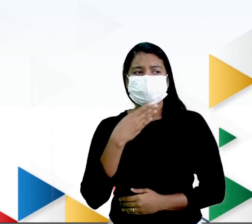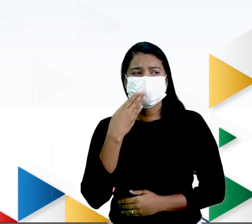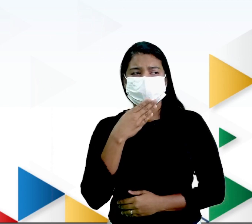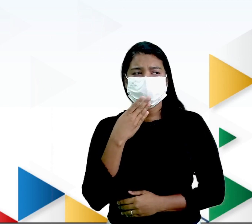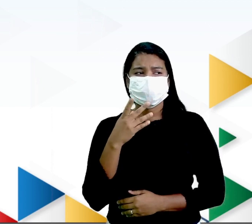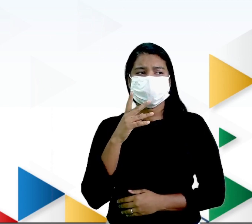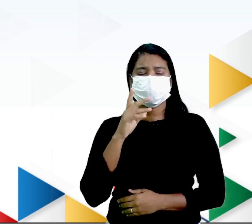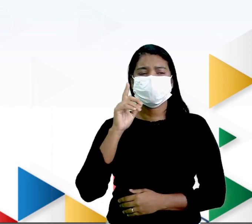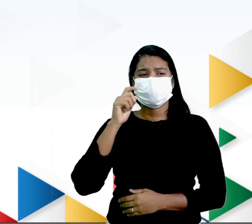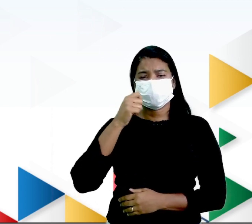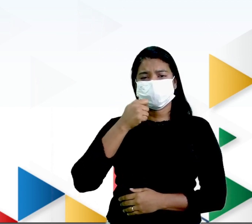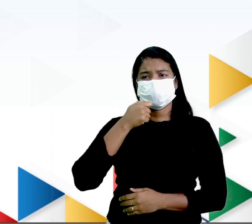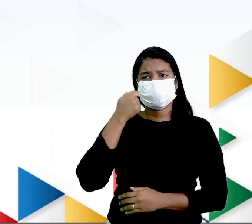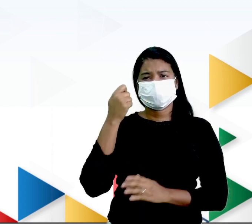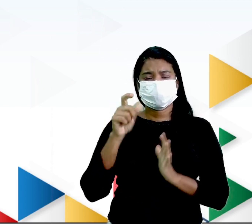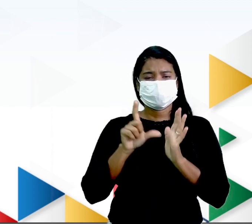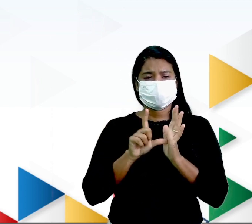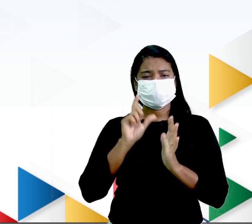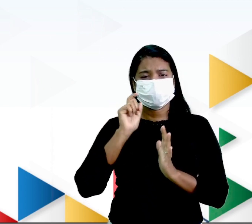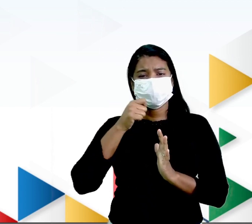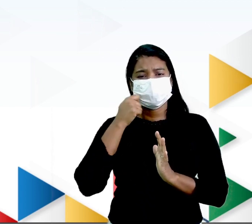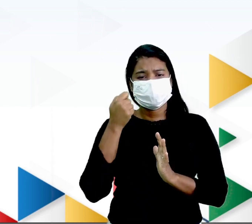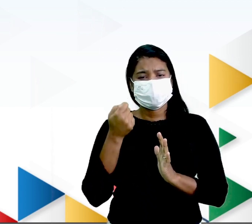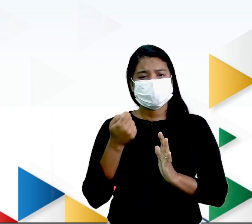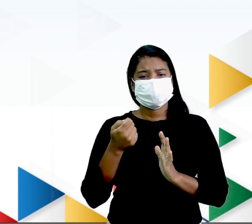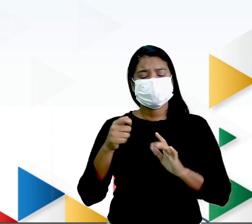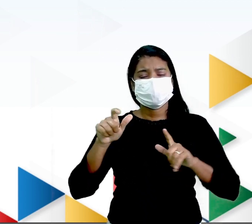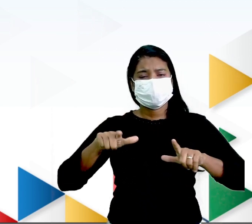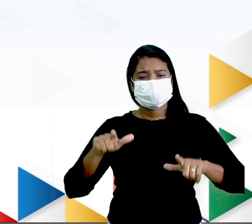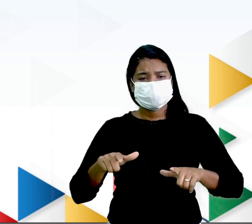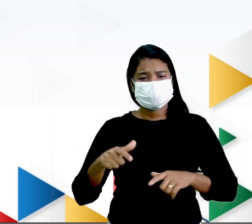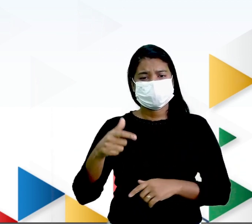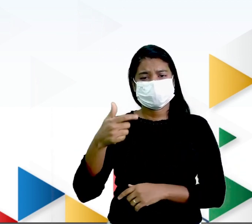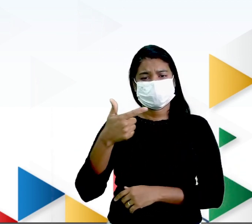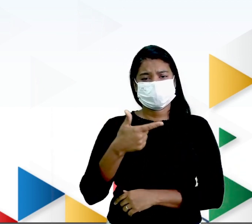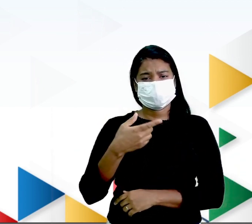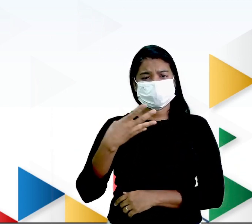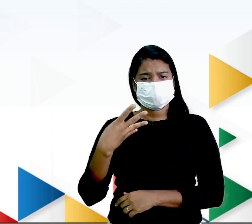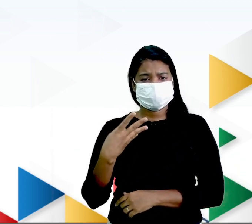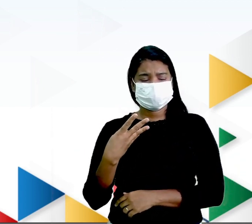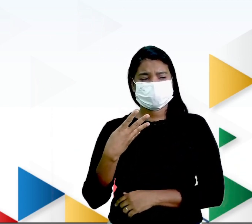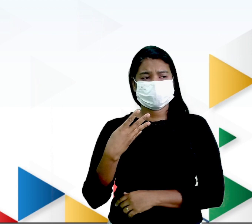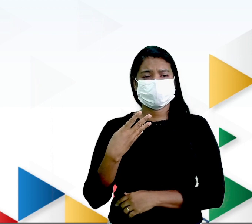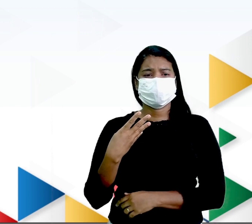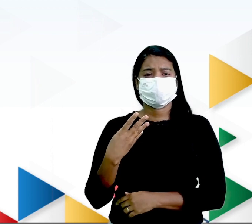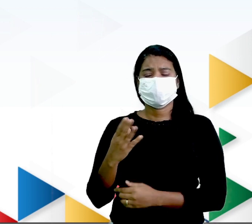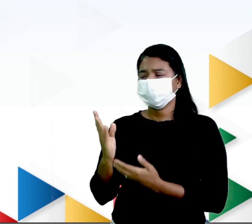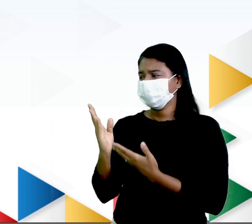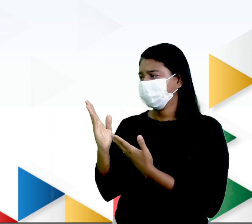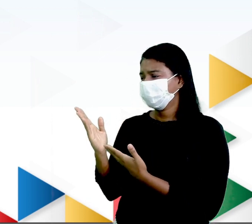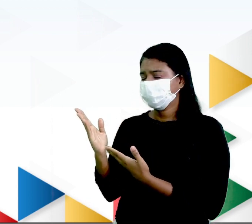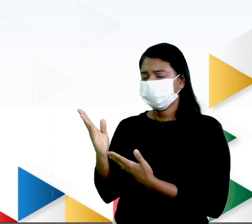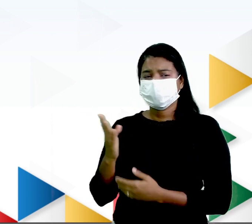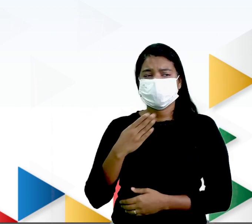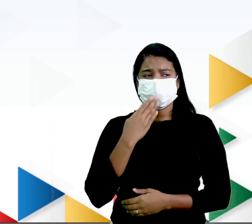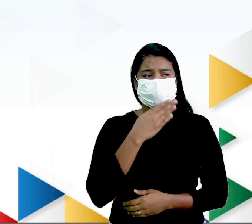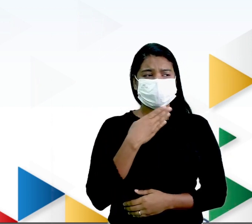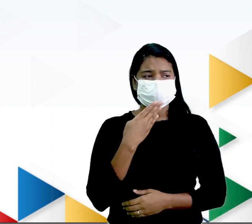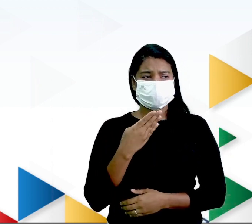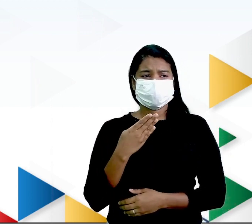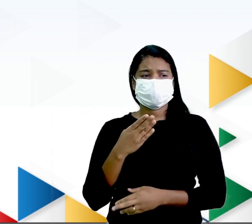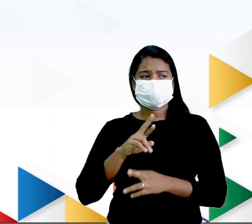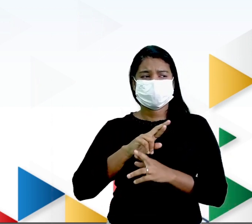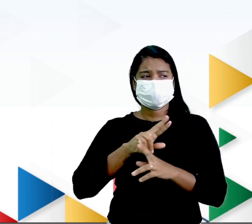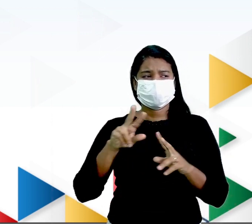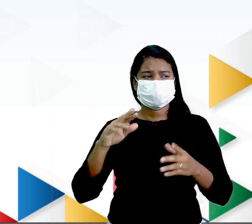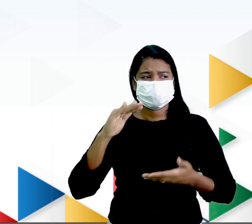padaria do teu bairro, você, por exemplo, vai lá comprar 24 doces para uma festinha, no qual pode ser subdividido em doces diferentes